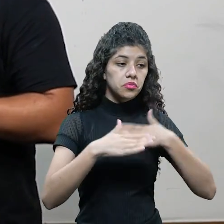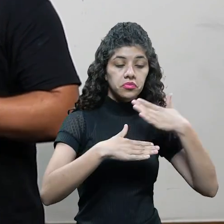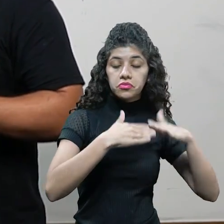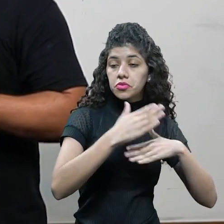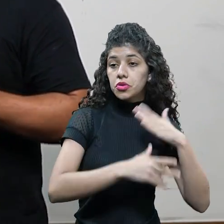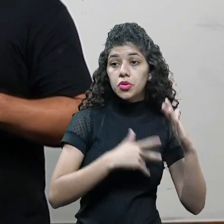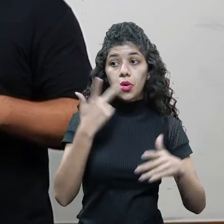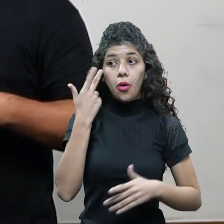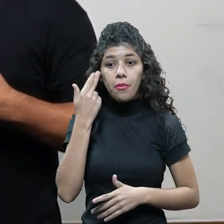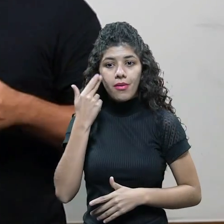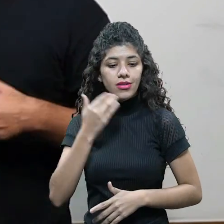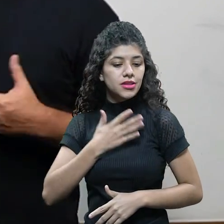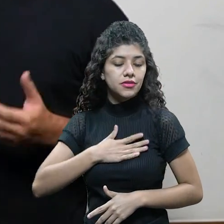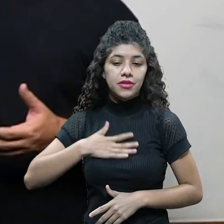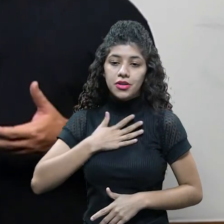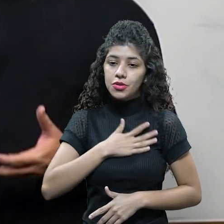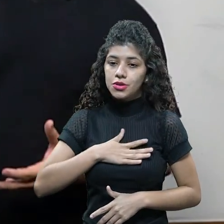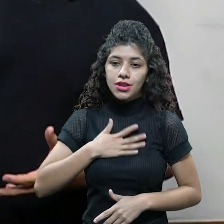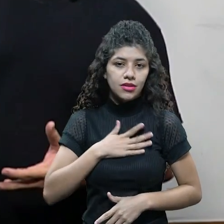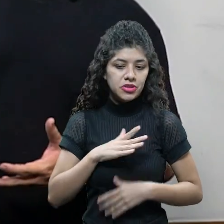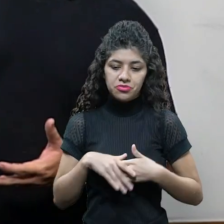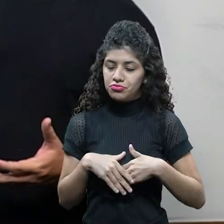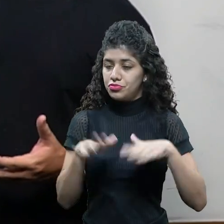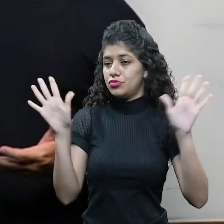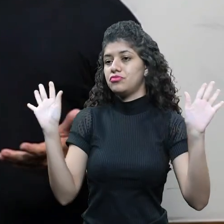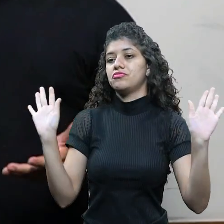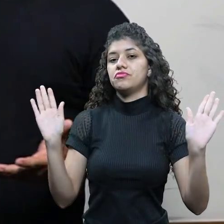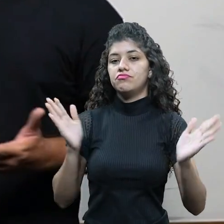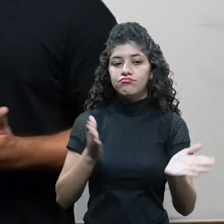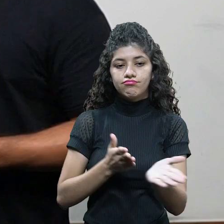se você começar a gostar, ninguém te segura mais.